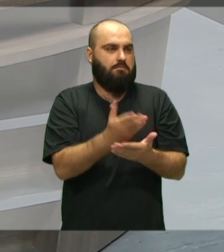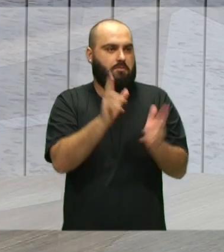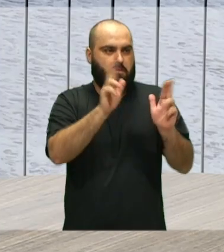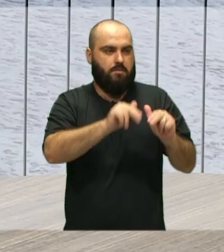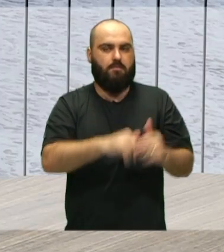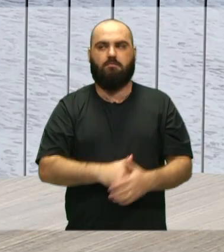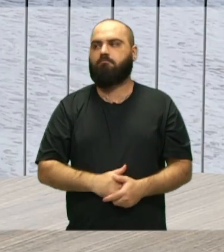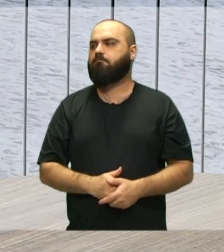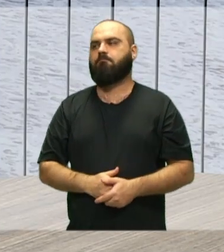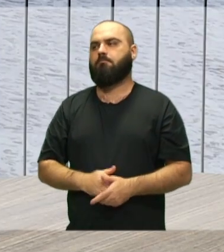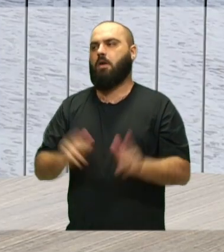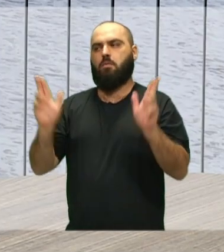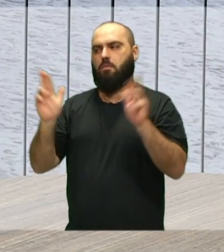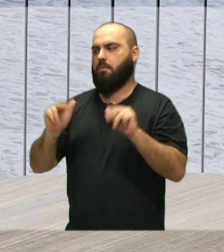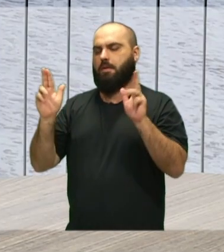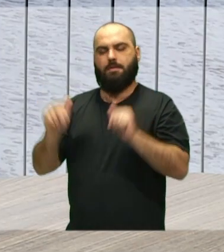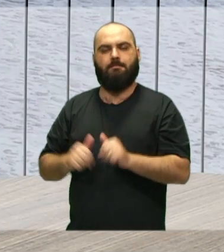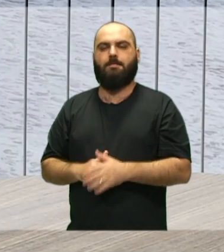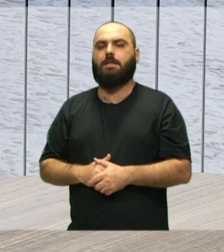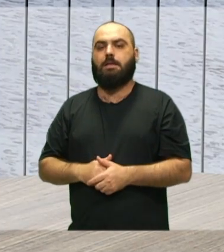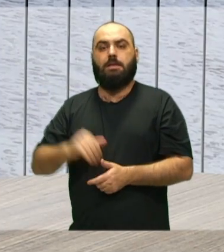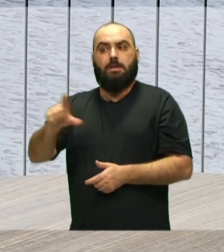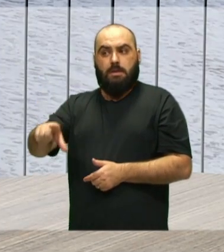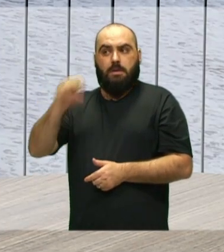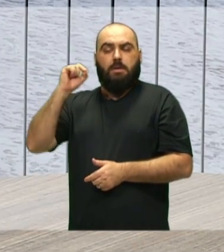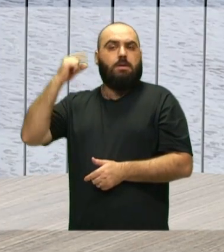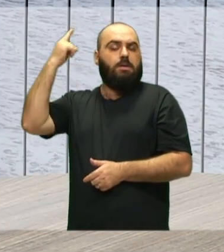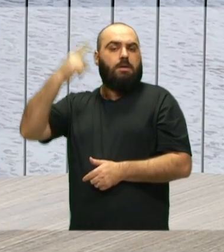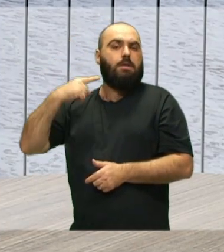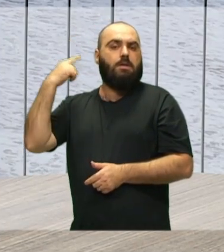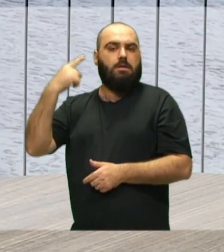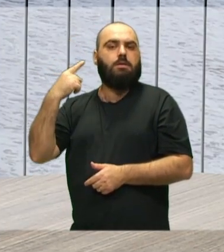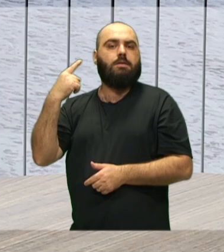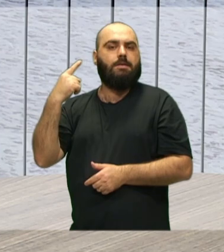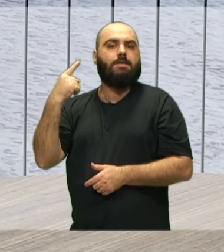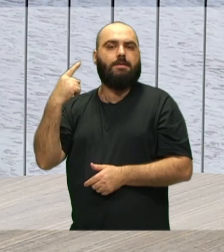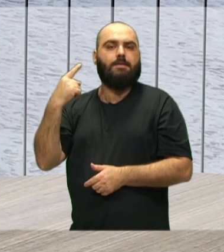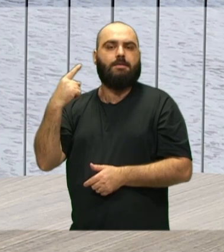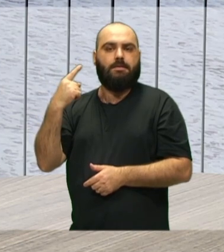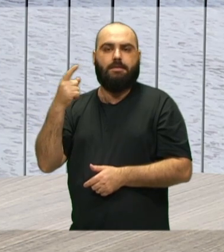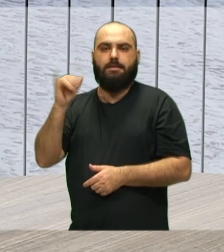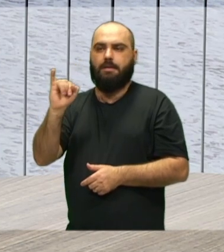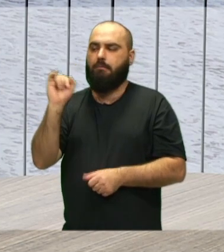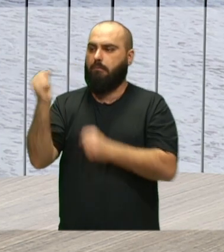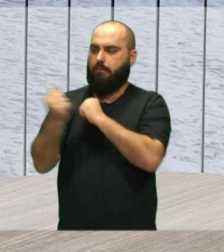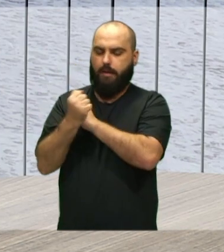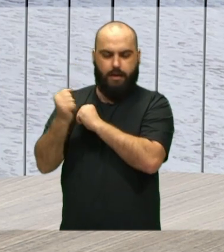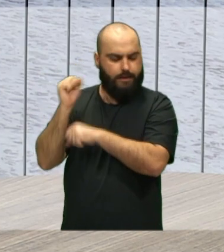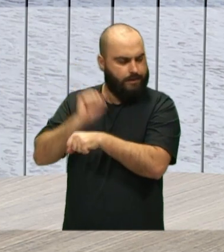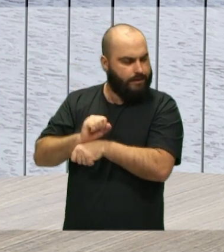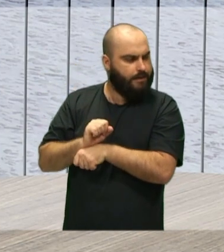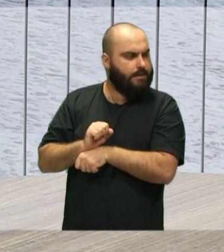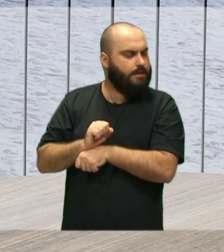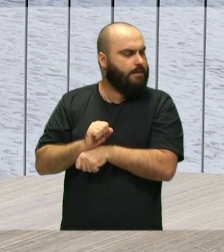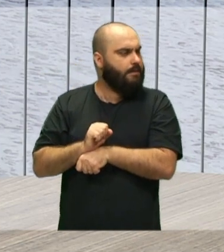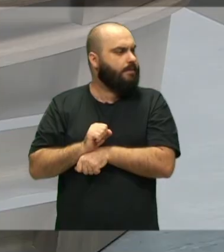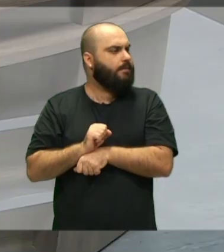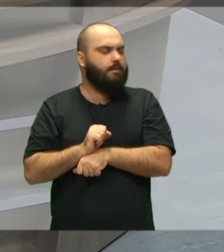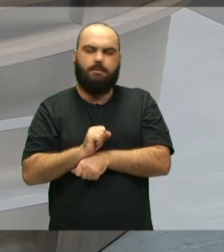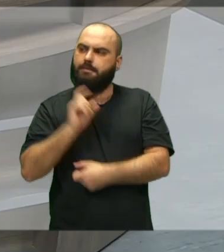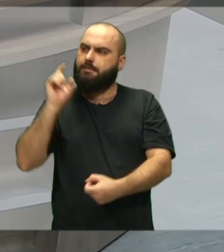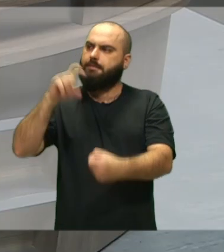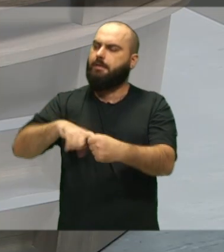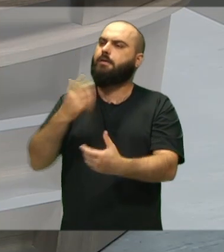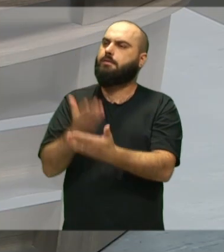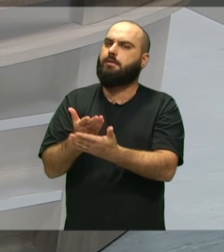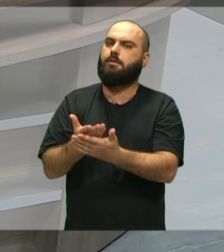Operador de direito, se escolheu fazer direito, tu vai ficar mais incomodado não estudando do que estudando, sem dúvida. Um